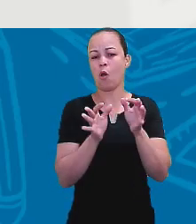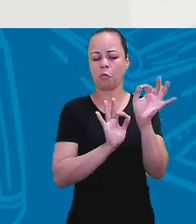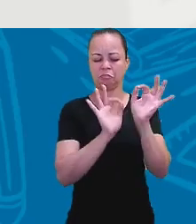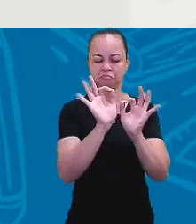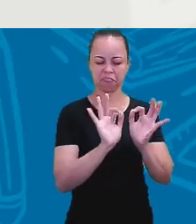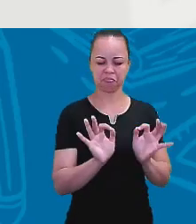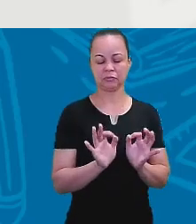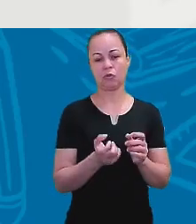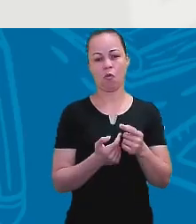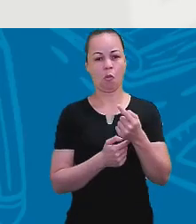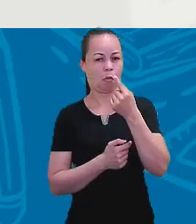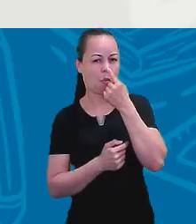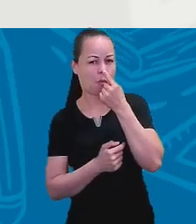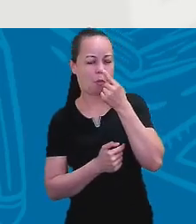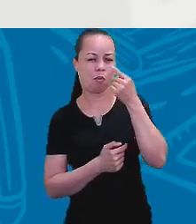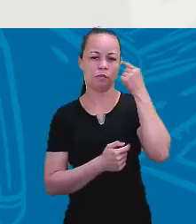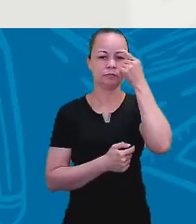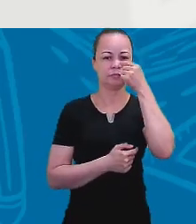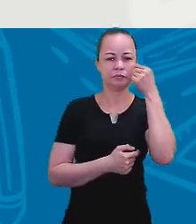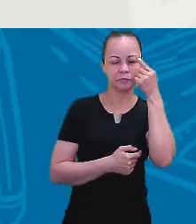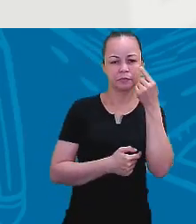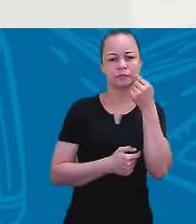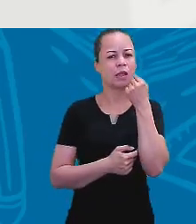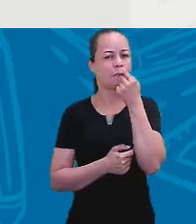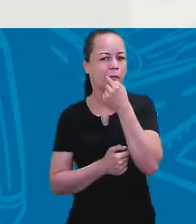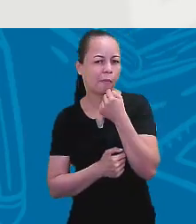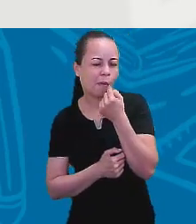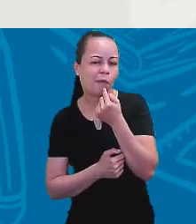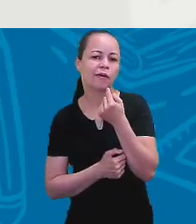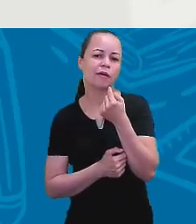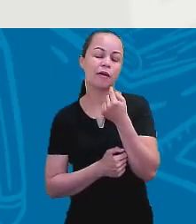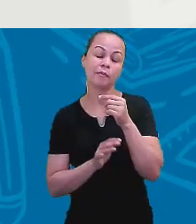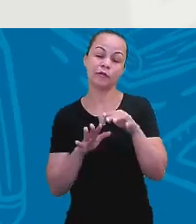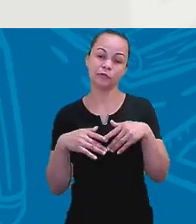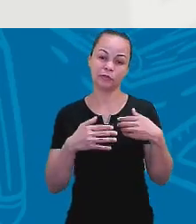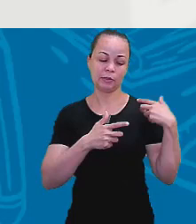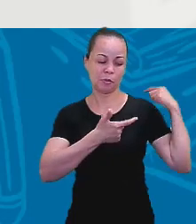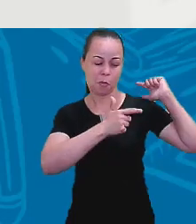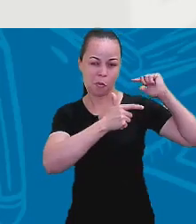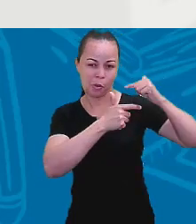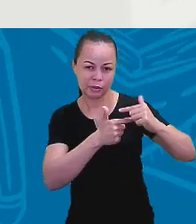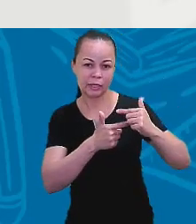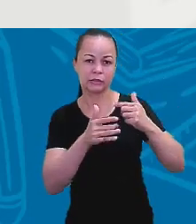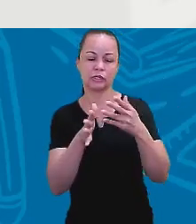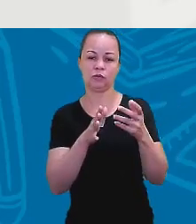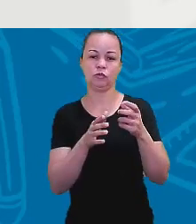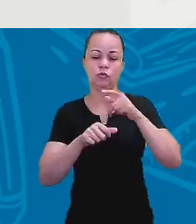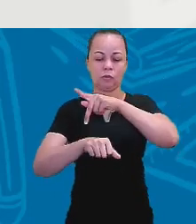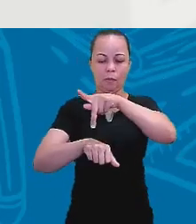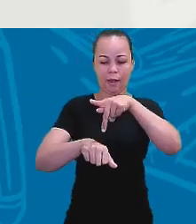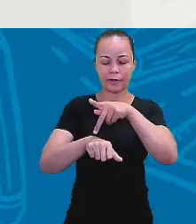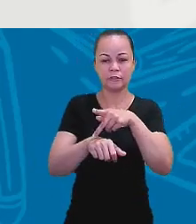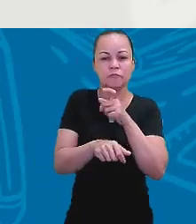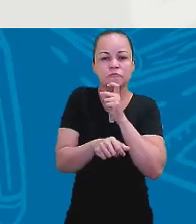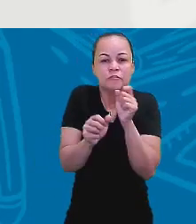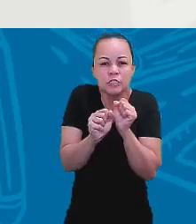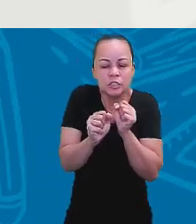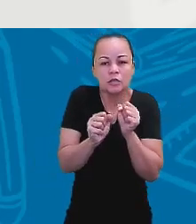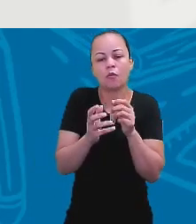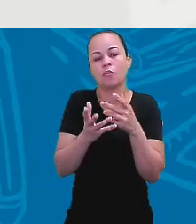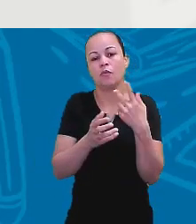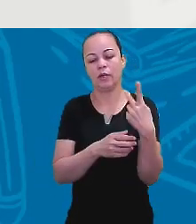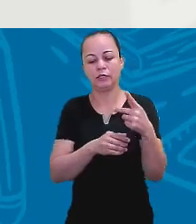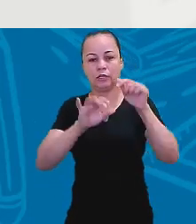olhos, nariz, boca. Mesmo sendo uma tradição dos países frios, o boneco de neve virou